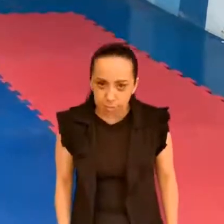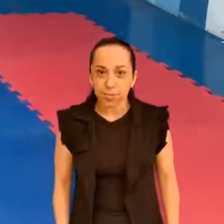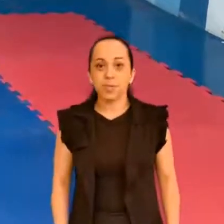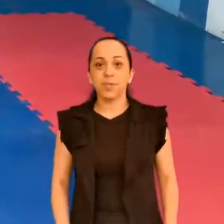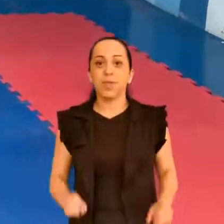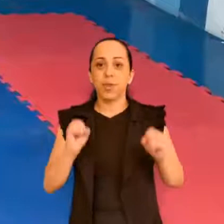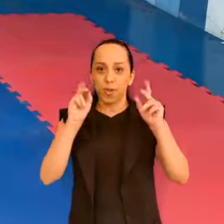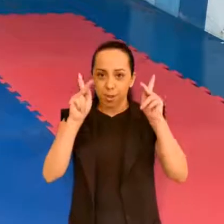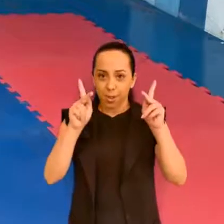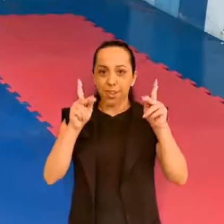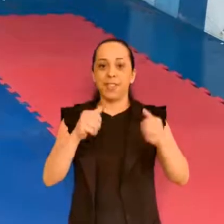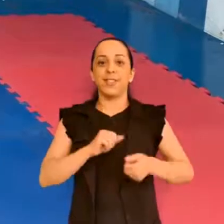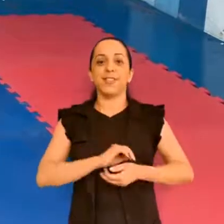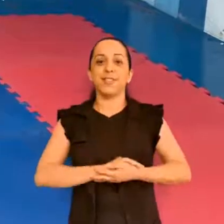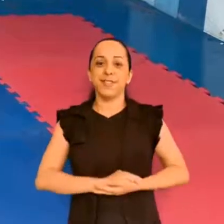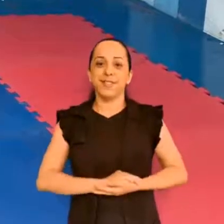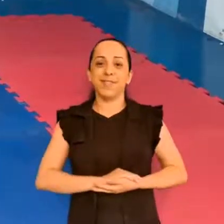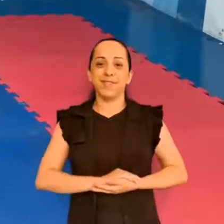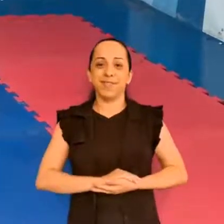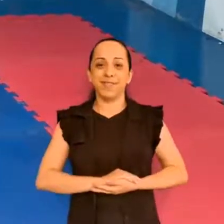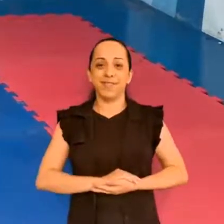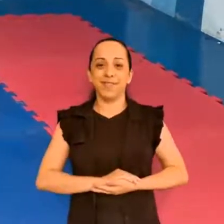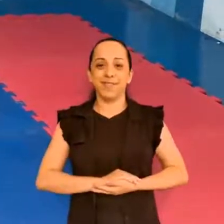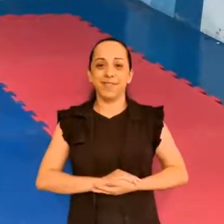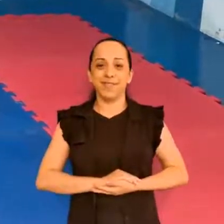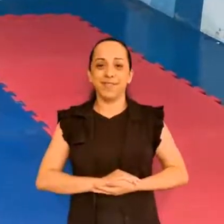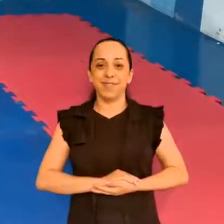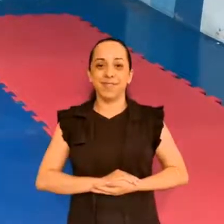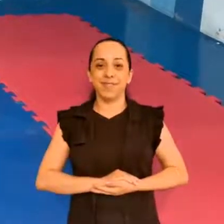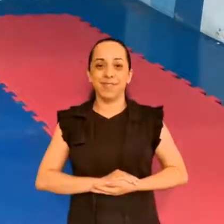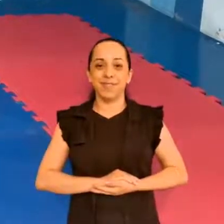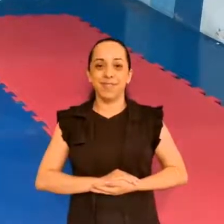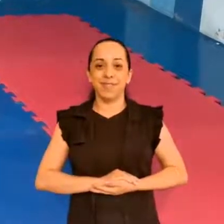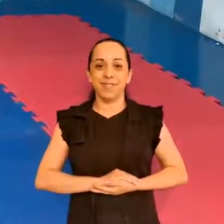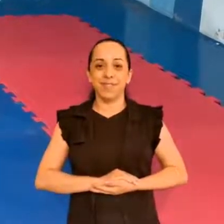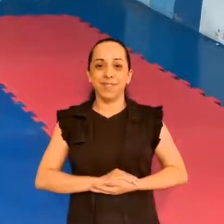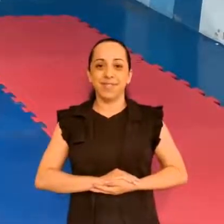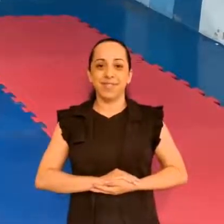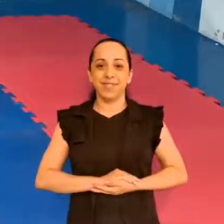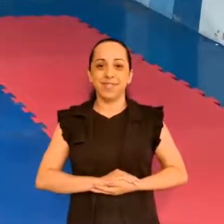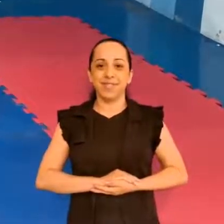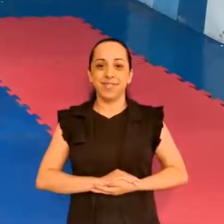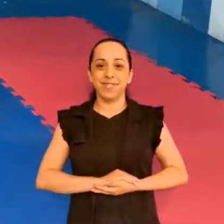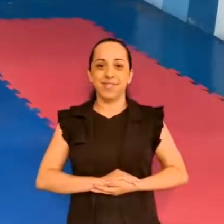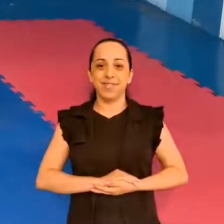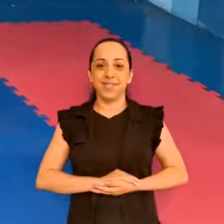quê? Ei? O negócio não.